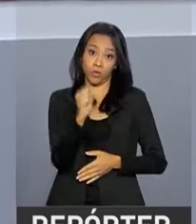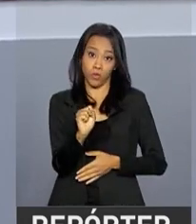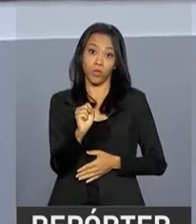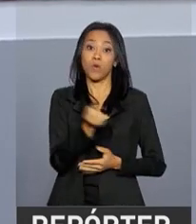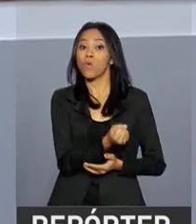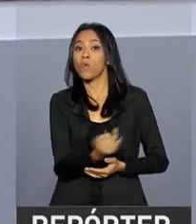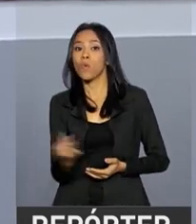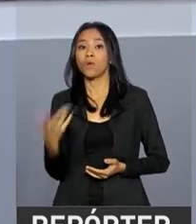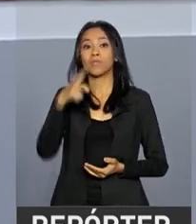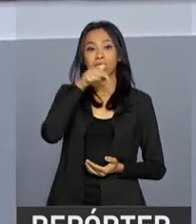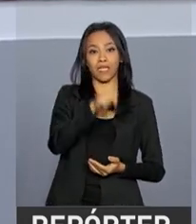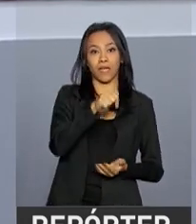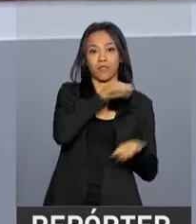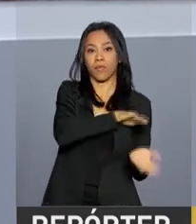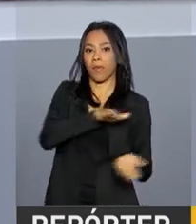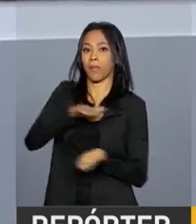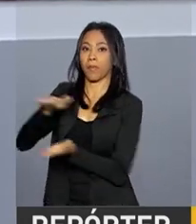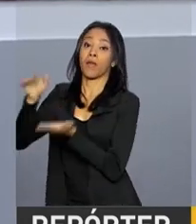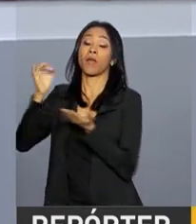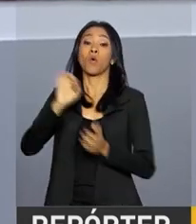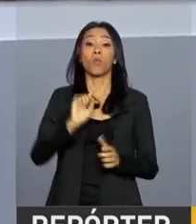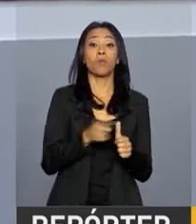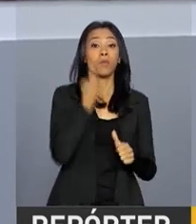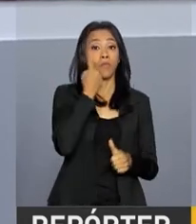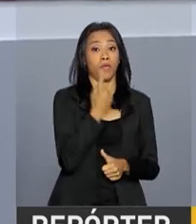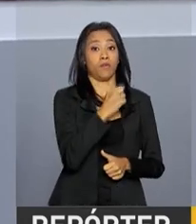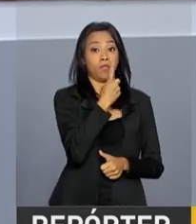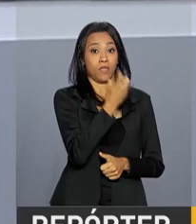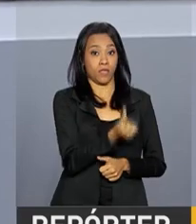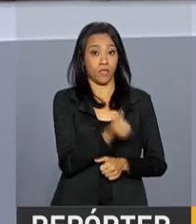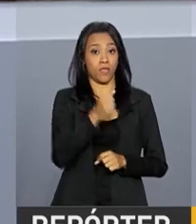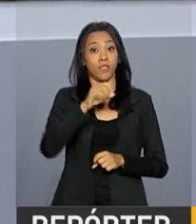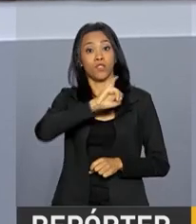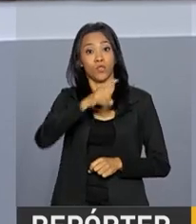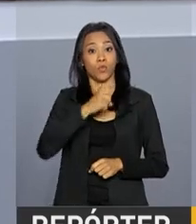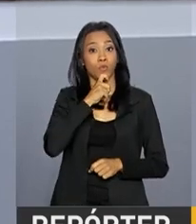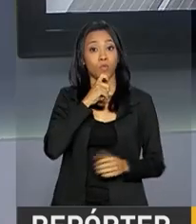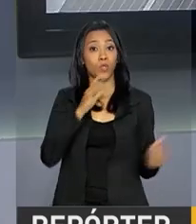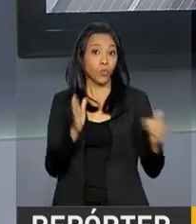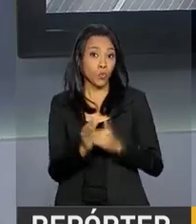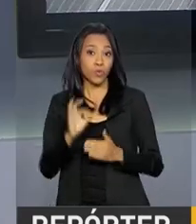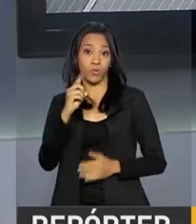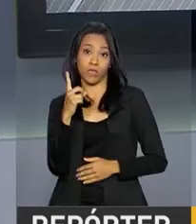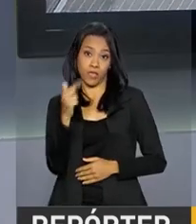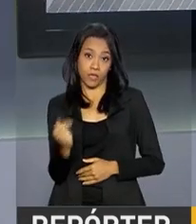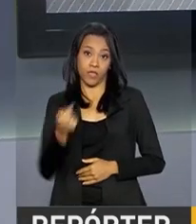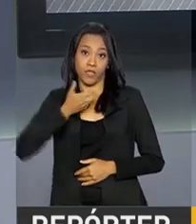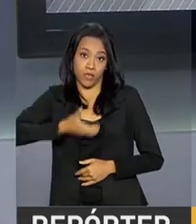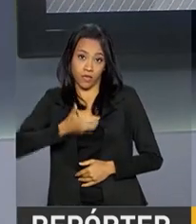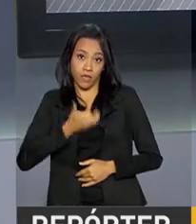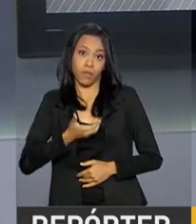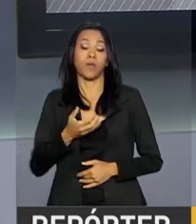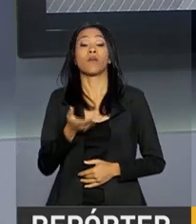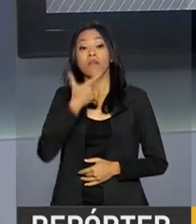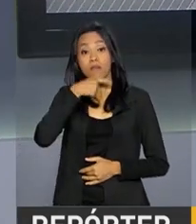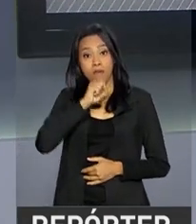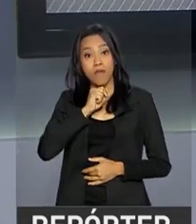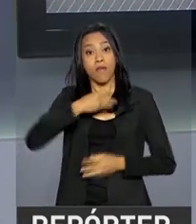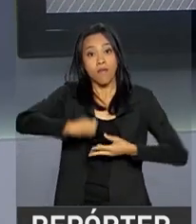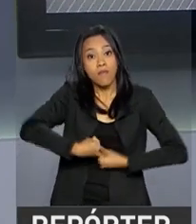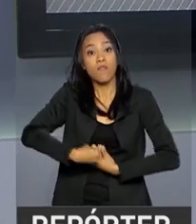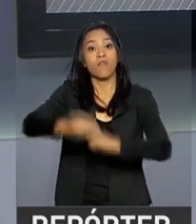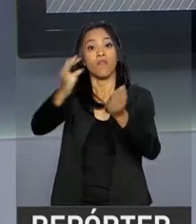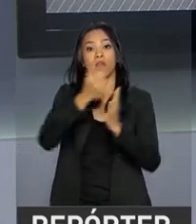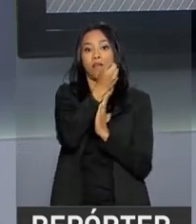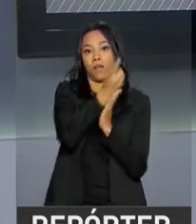sendo o primeiro no dia 16 de julho eo último 17 de dezembro os contribuintes que enviaram a declaração no início